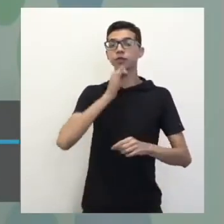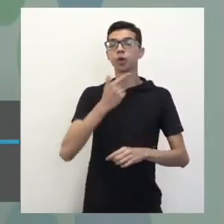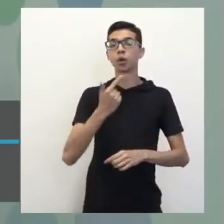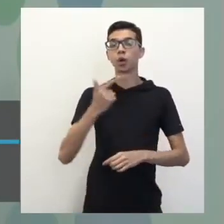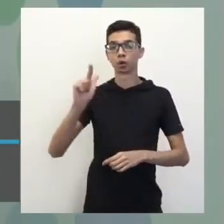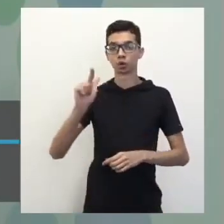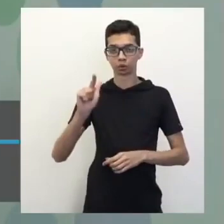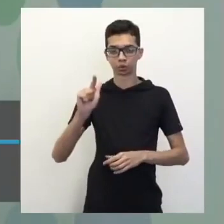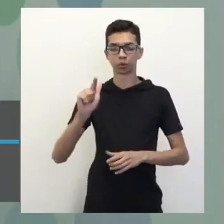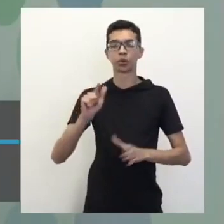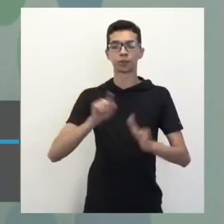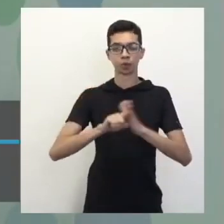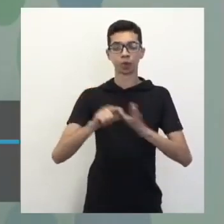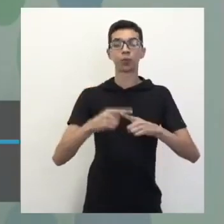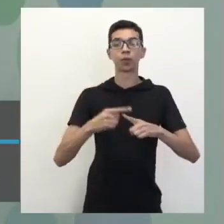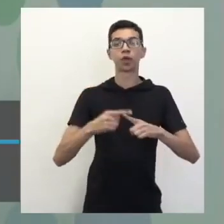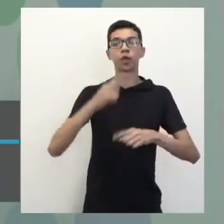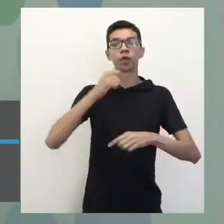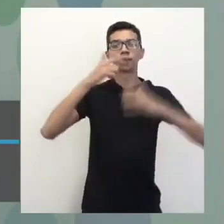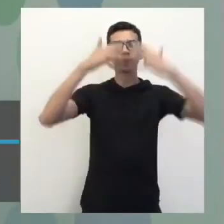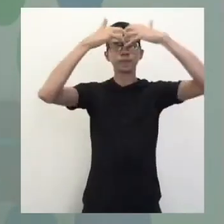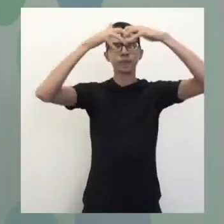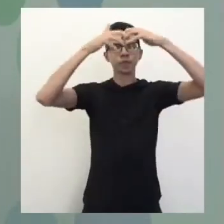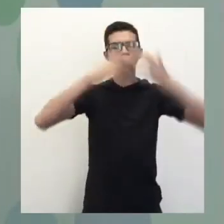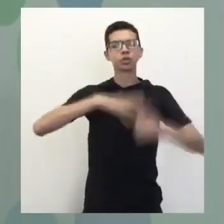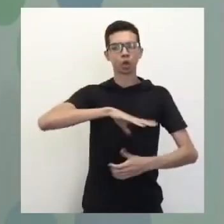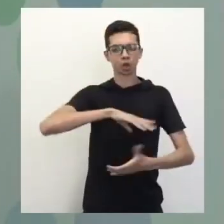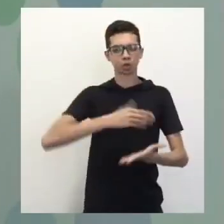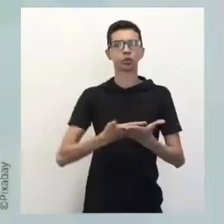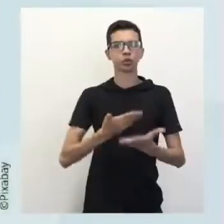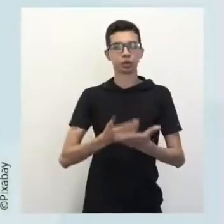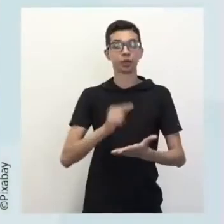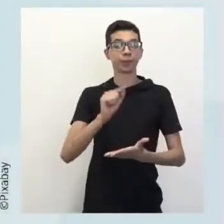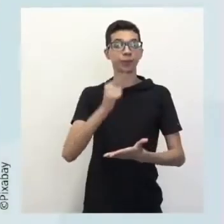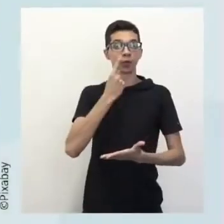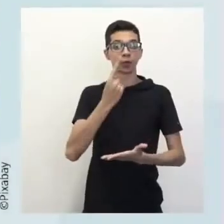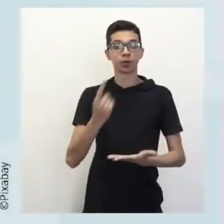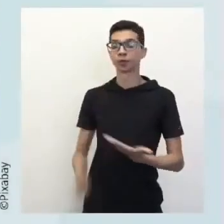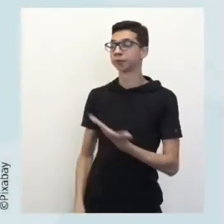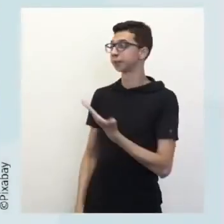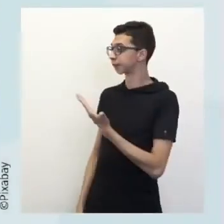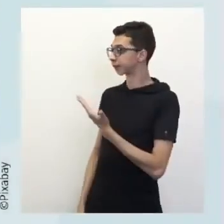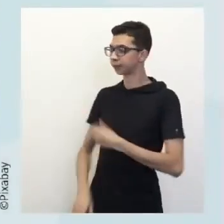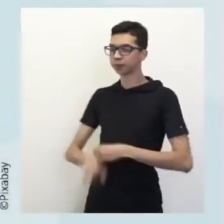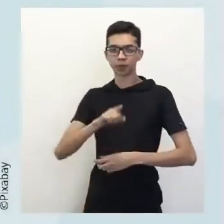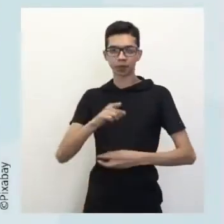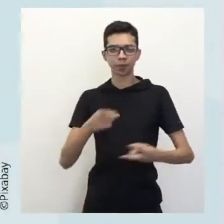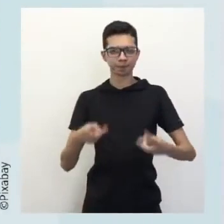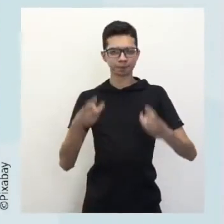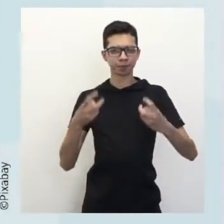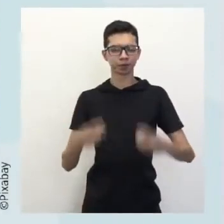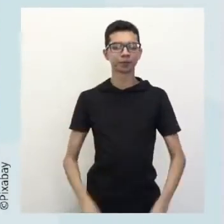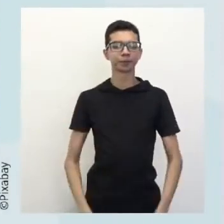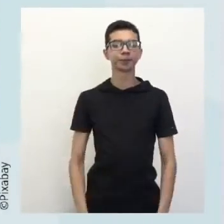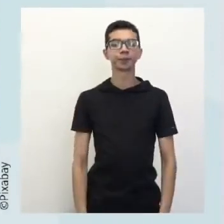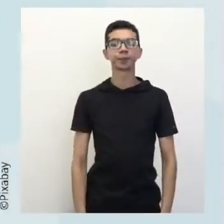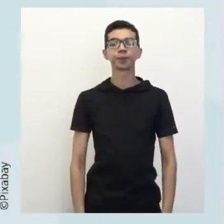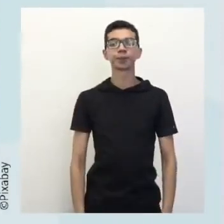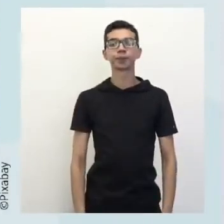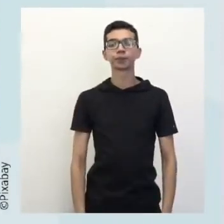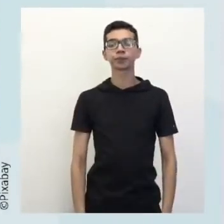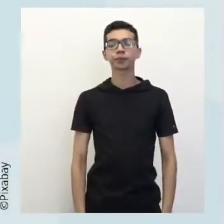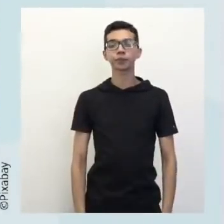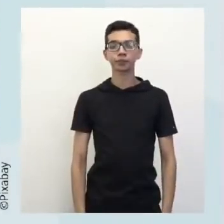link para a próxima pensadora que a gente vai estudar. Vejam bem, em sua percepção, nós somos definidos pelo nosso